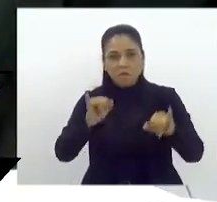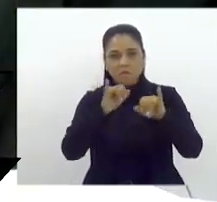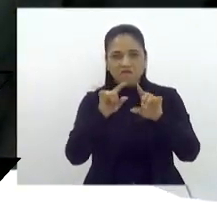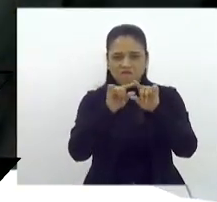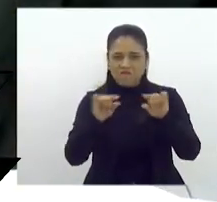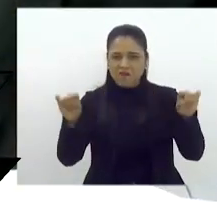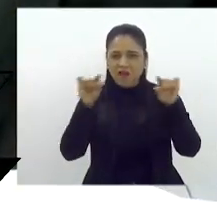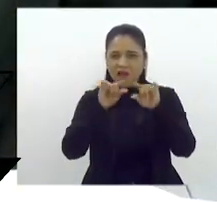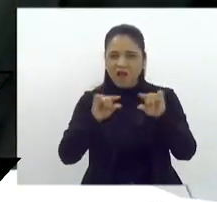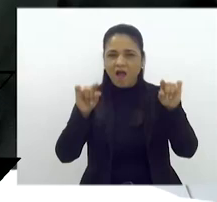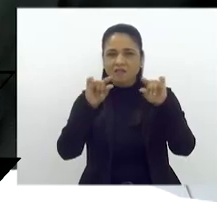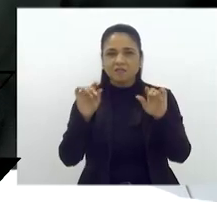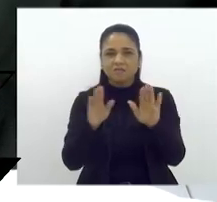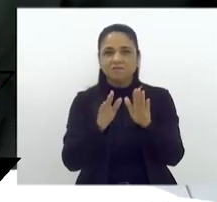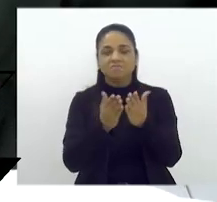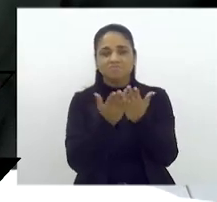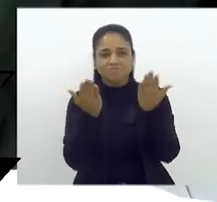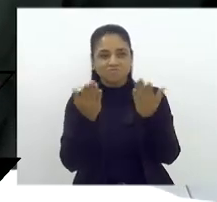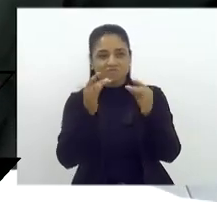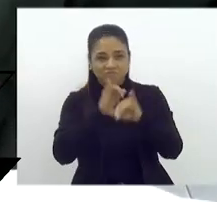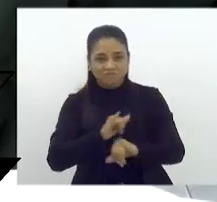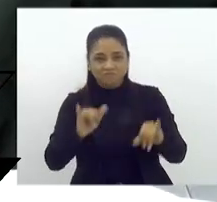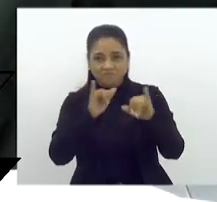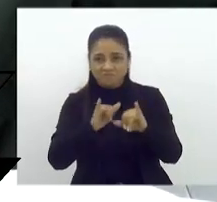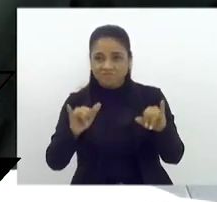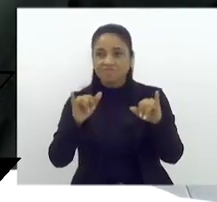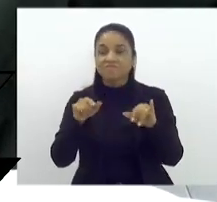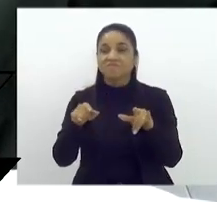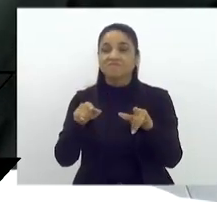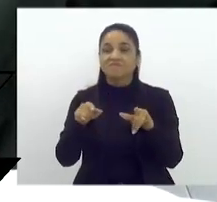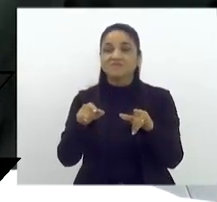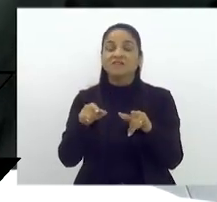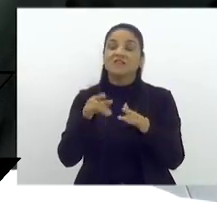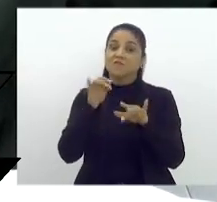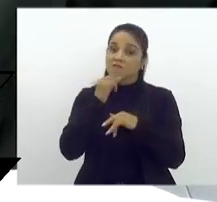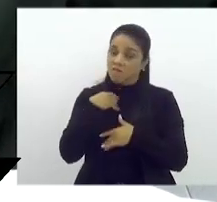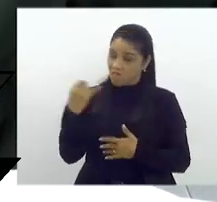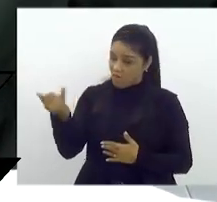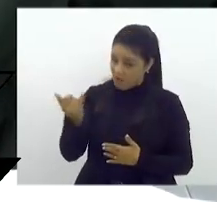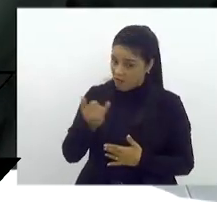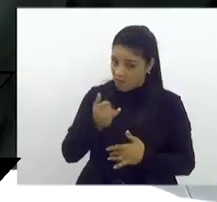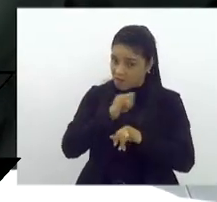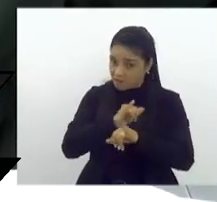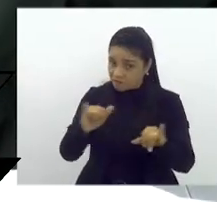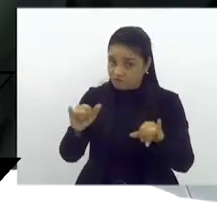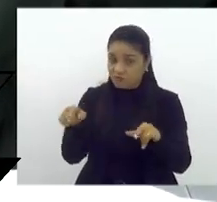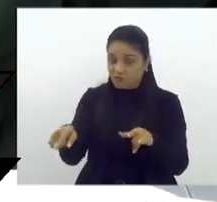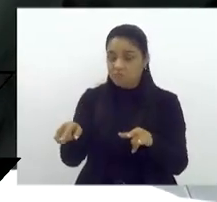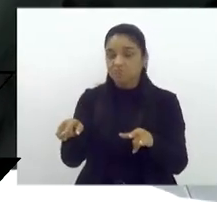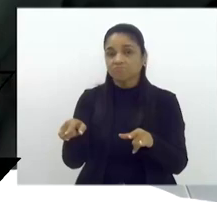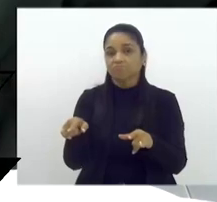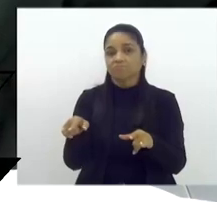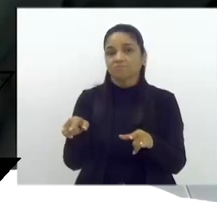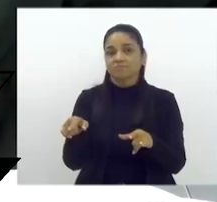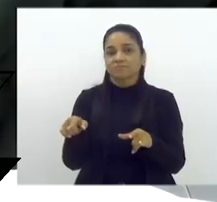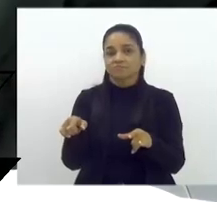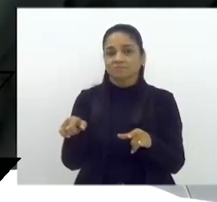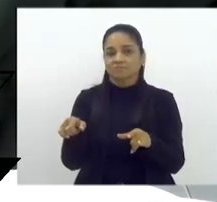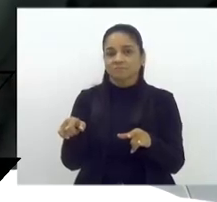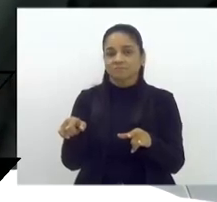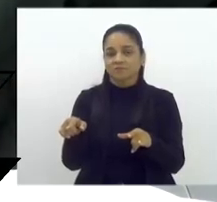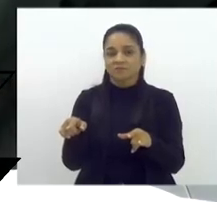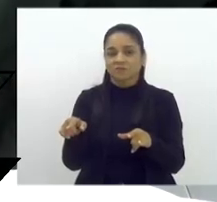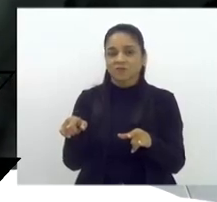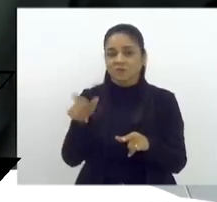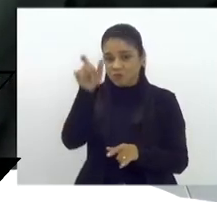e construindo as obras. A família morreu no dizia-se, no inclusive, né? Que a origem dele ter